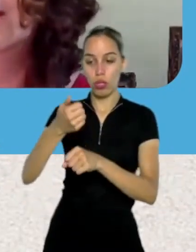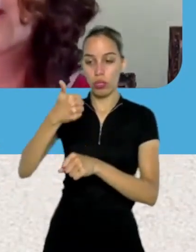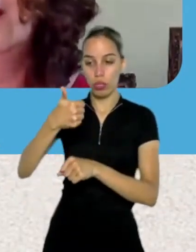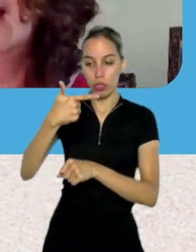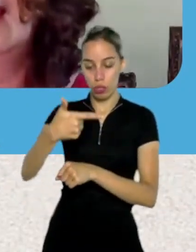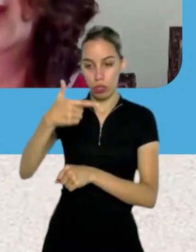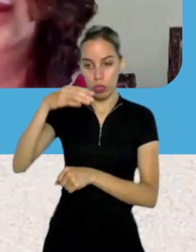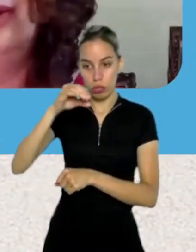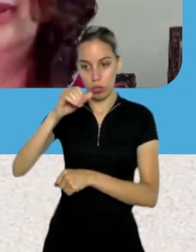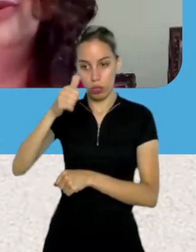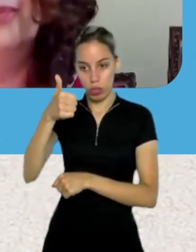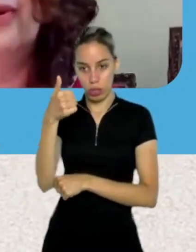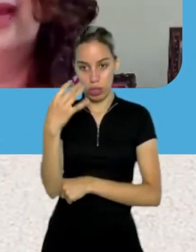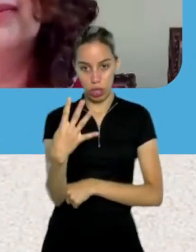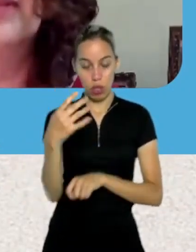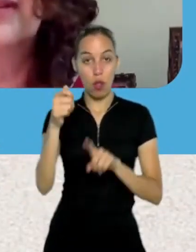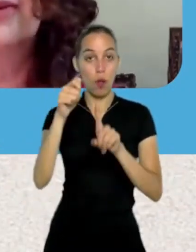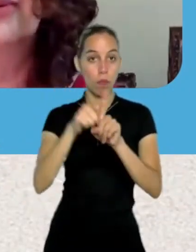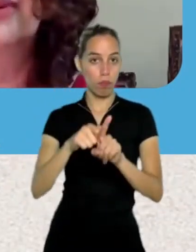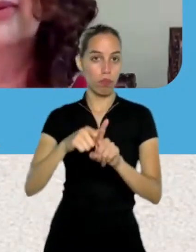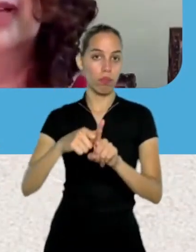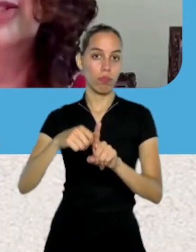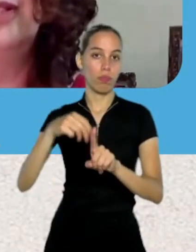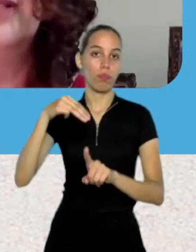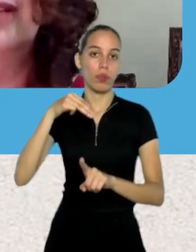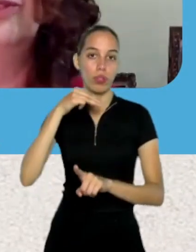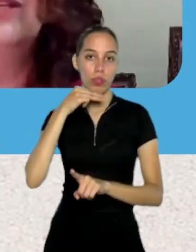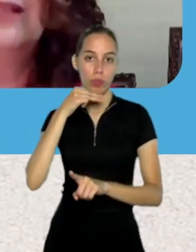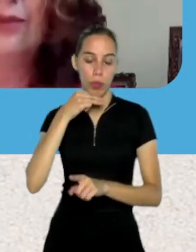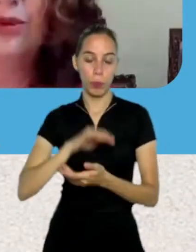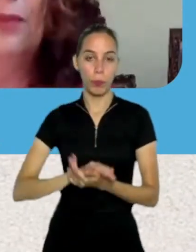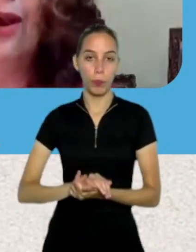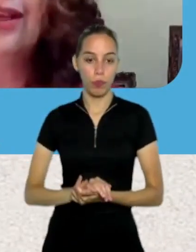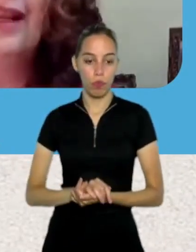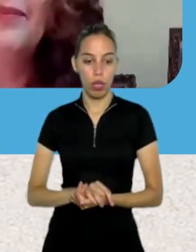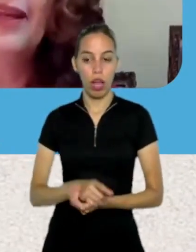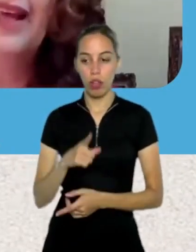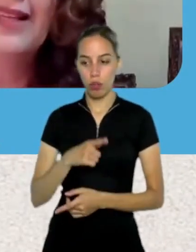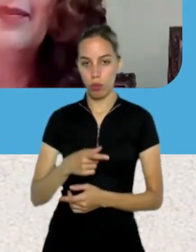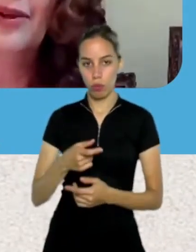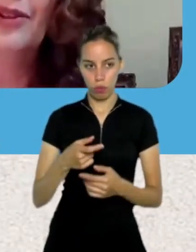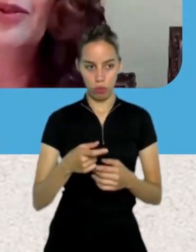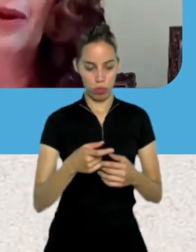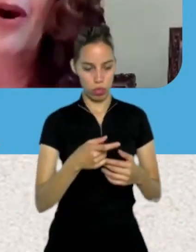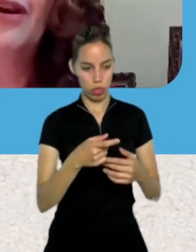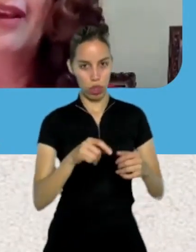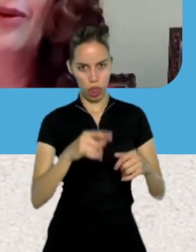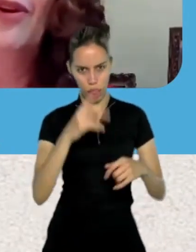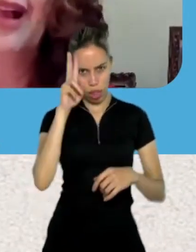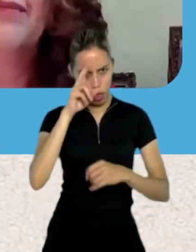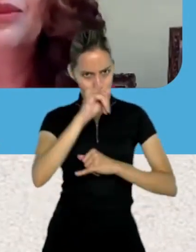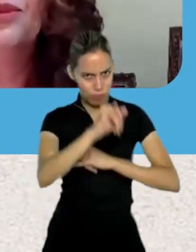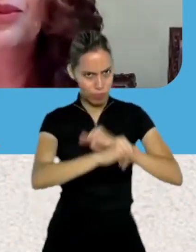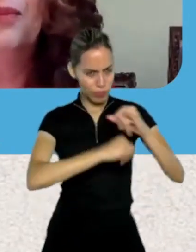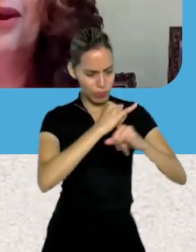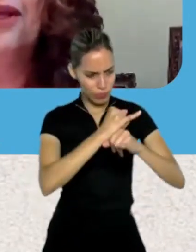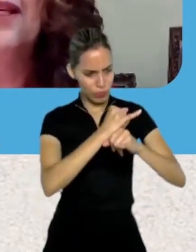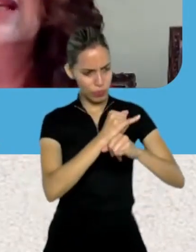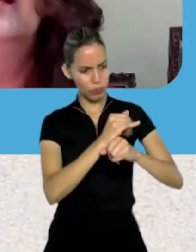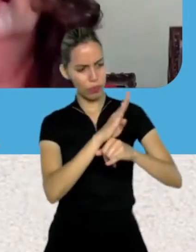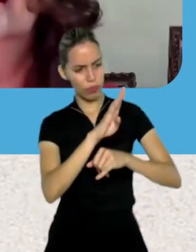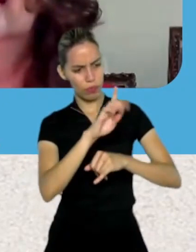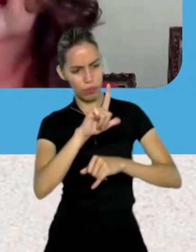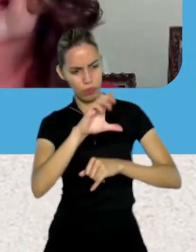2014. Que aí eu reuni os poemas que eu já tinha escrito, que estavam no blog, né? Porque nessa época eu tinha o blog, aí eu colocava tudo no